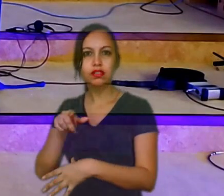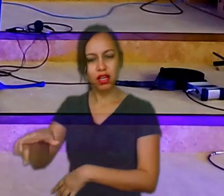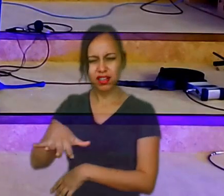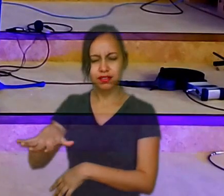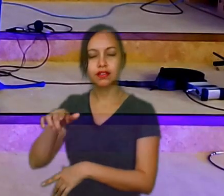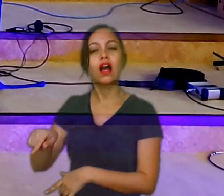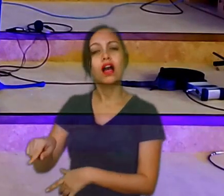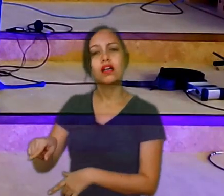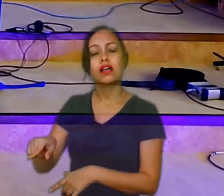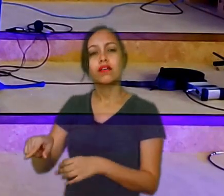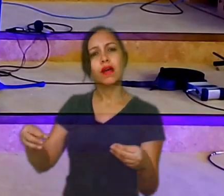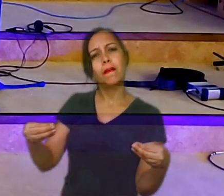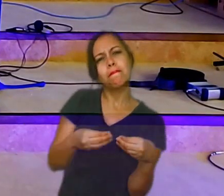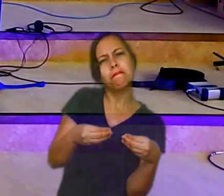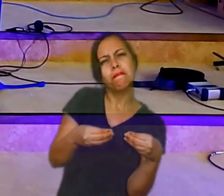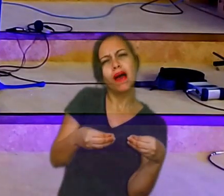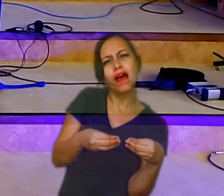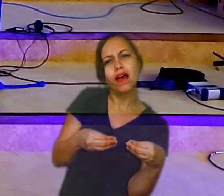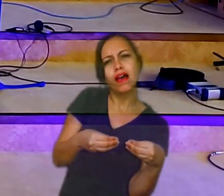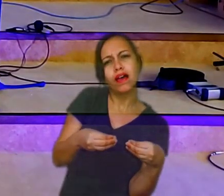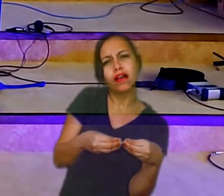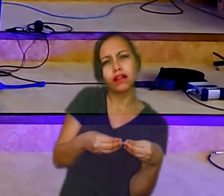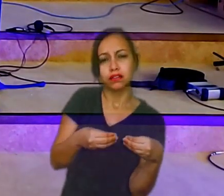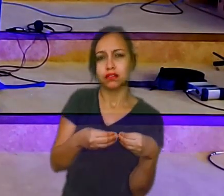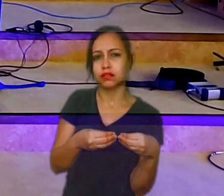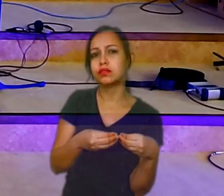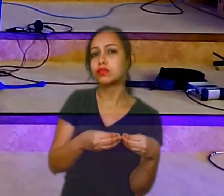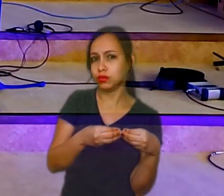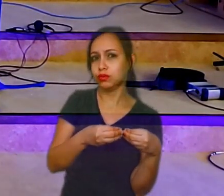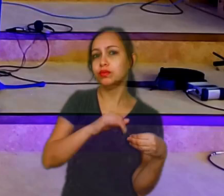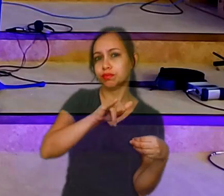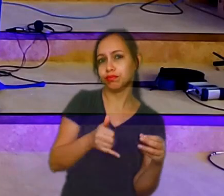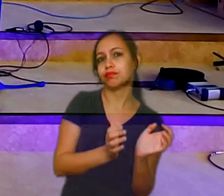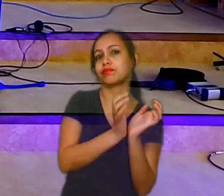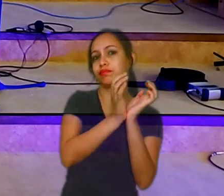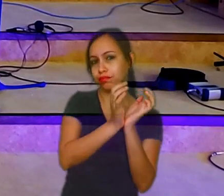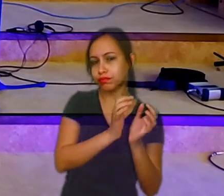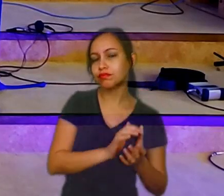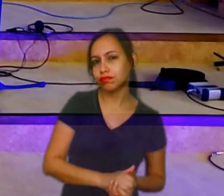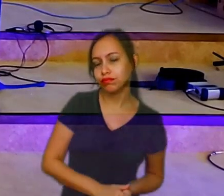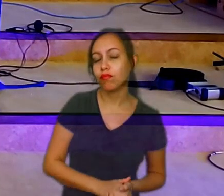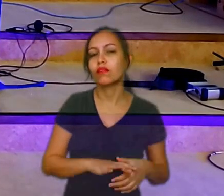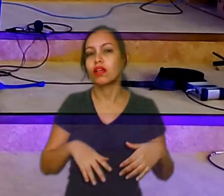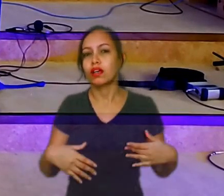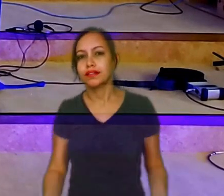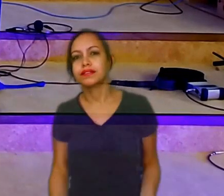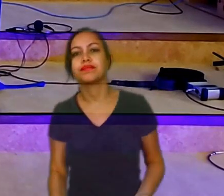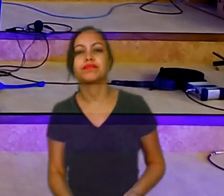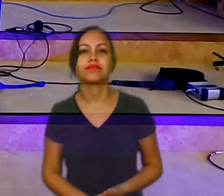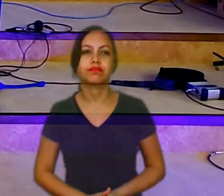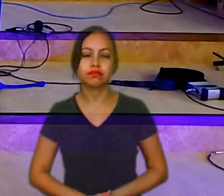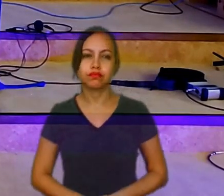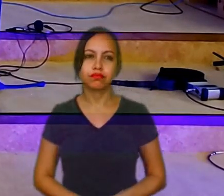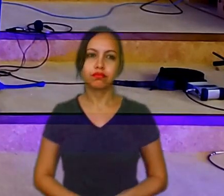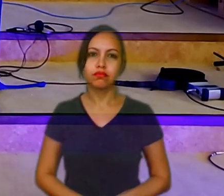cidade, ficava bem pertinho, ou bem próximo de Judá. Então, o que eu entendo é